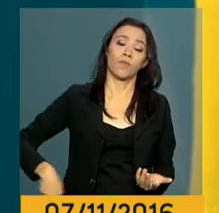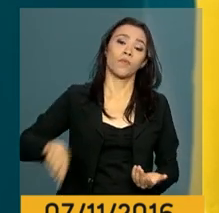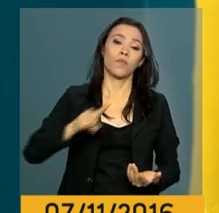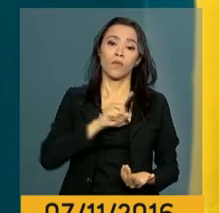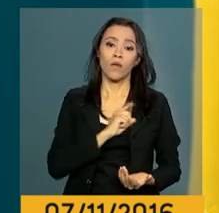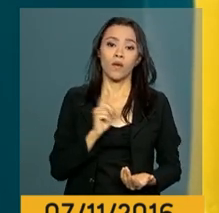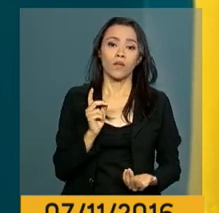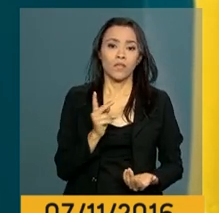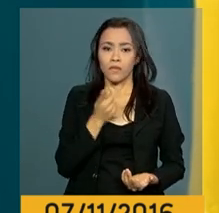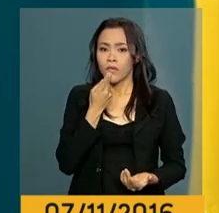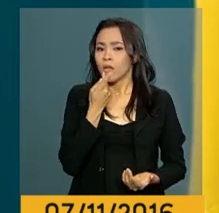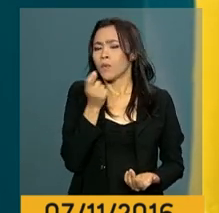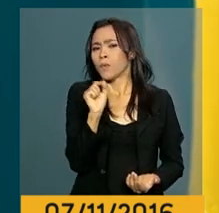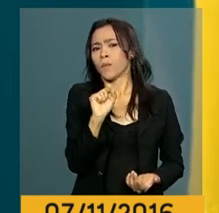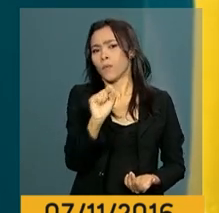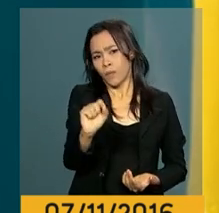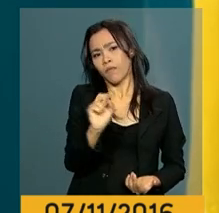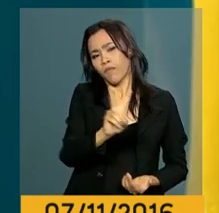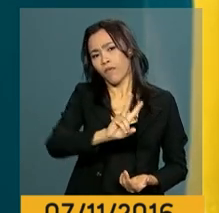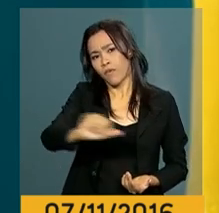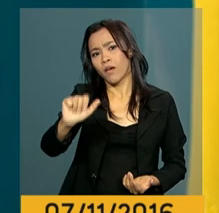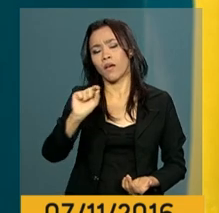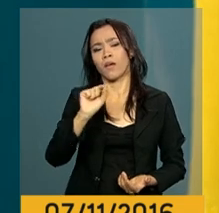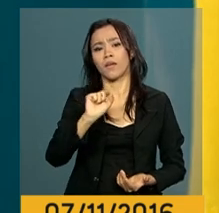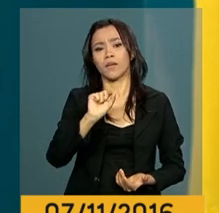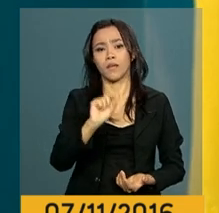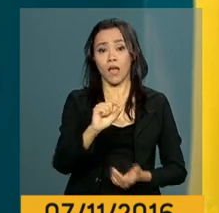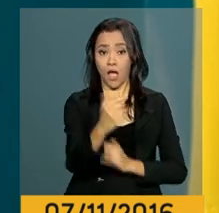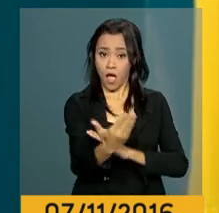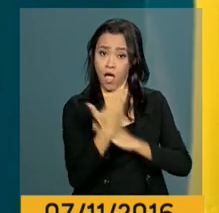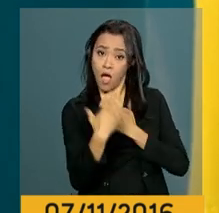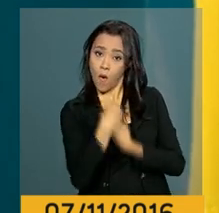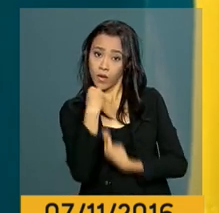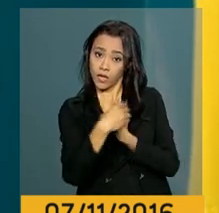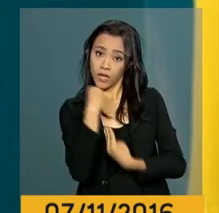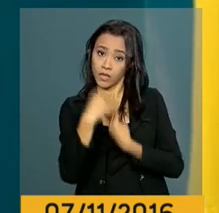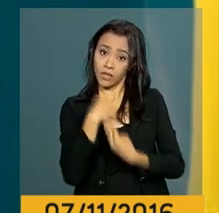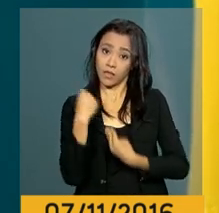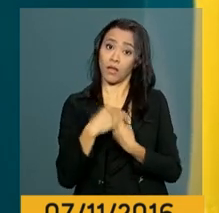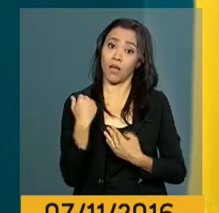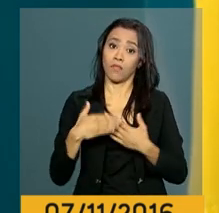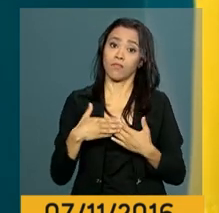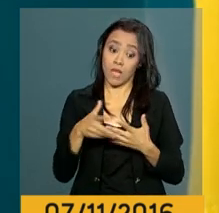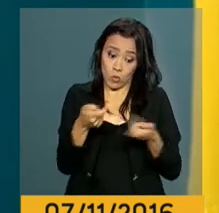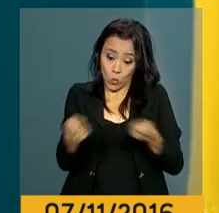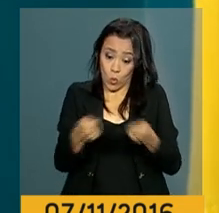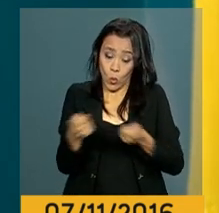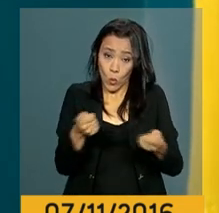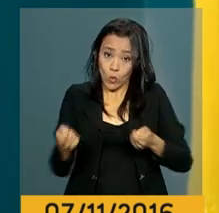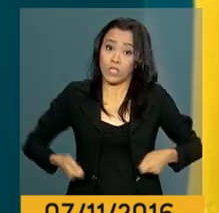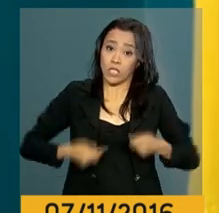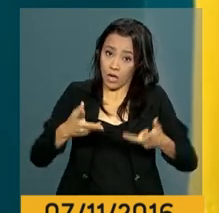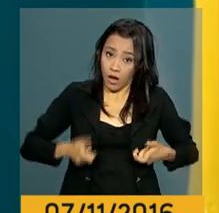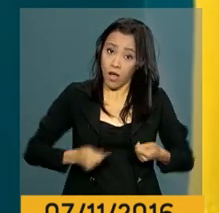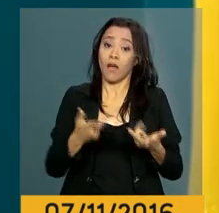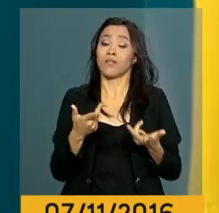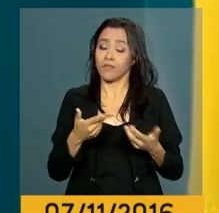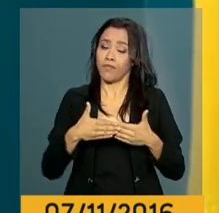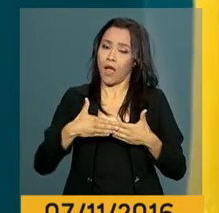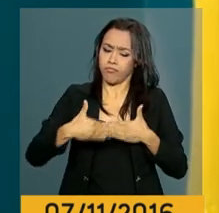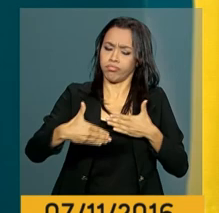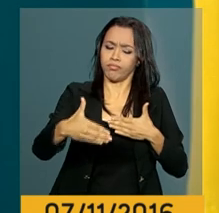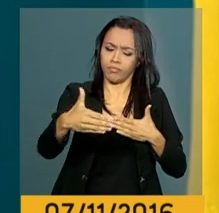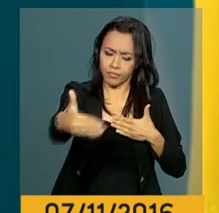na verdade, vai nos auxiliar muitíssimo nos próximos tempos. E, graças a Deus, nós temos no texto constitucional